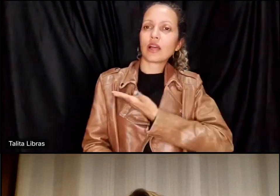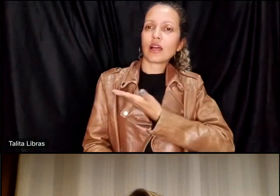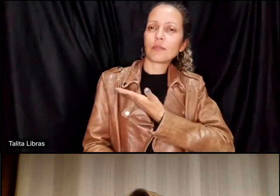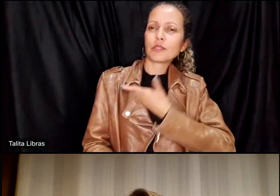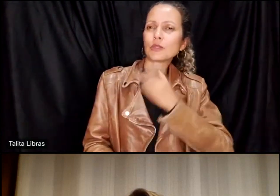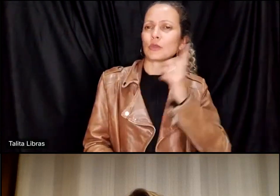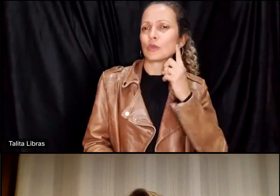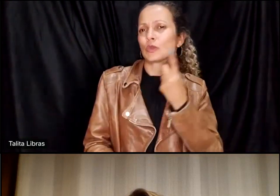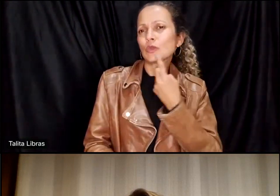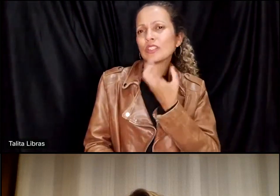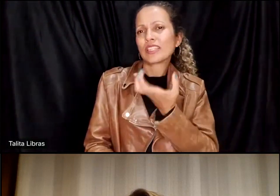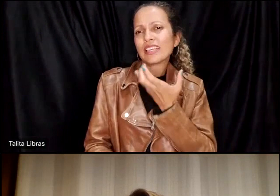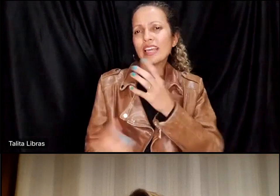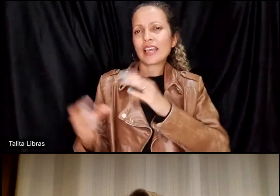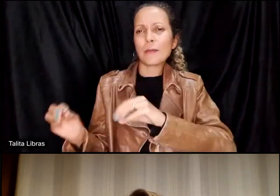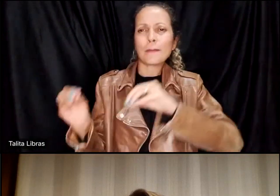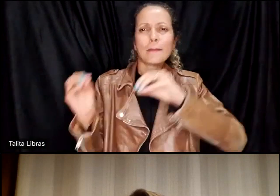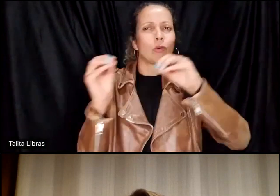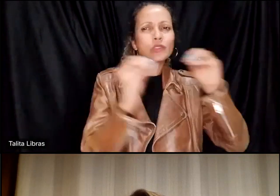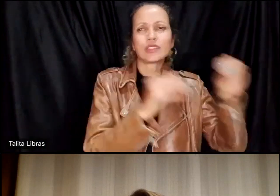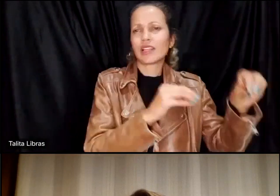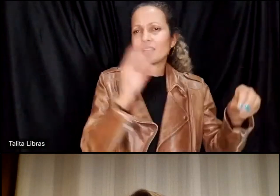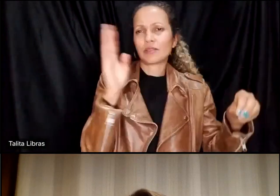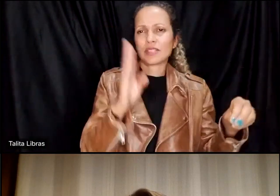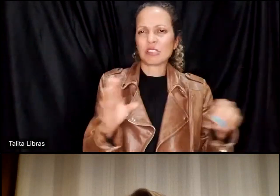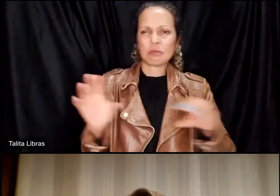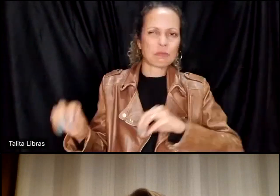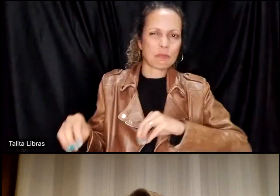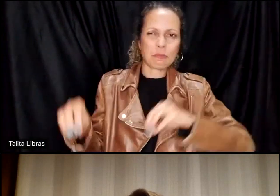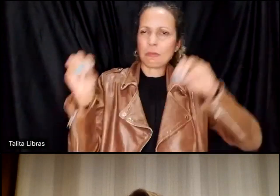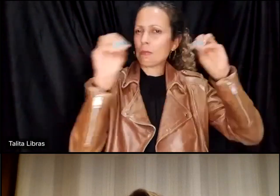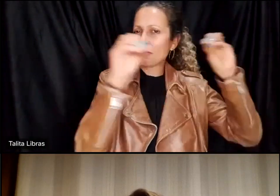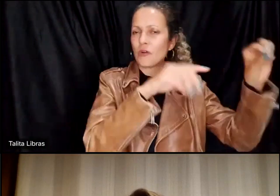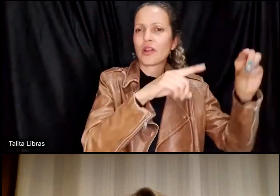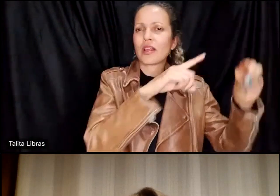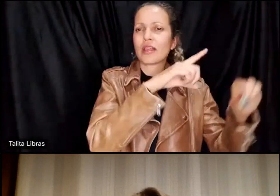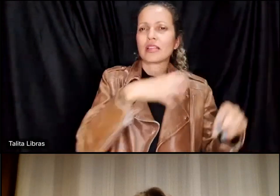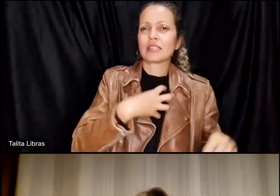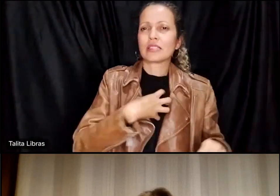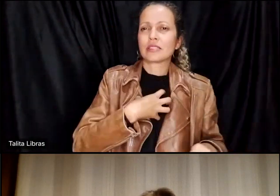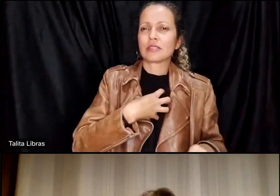sofrendo muito. E eu chamei ele e falei para ele, Francisco,